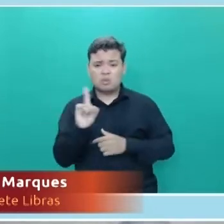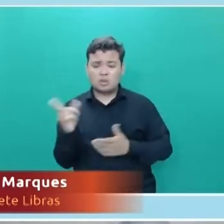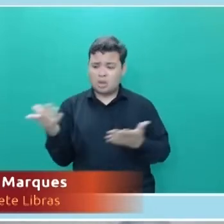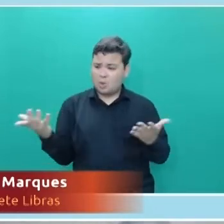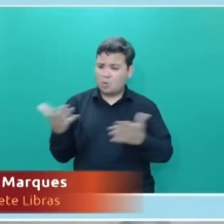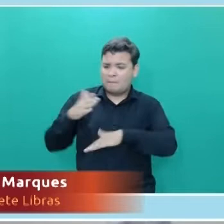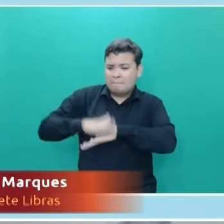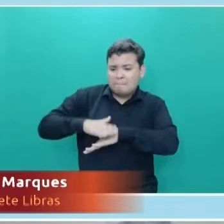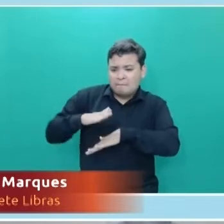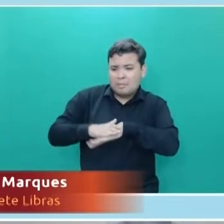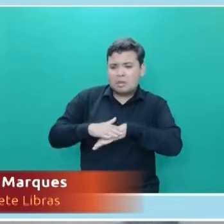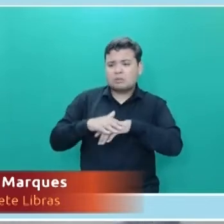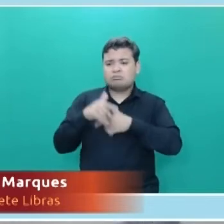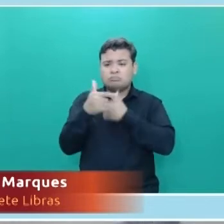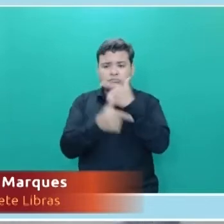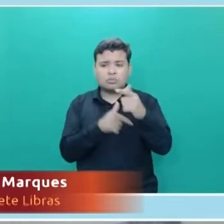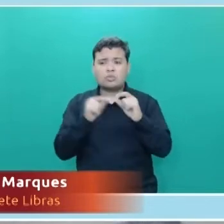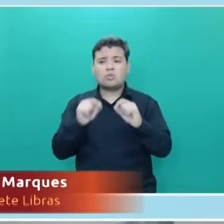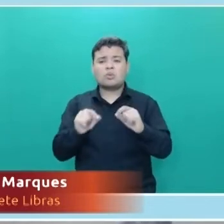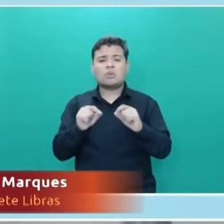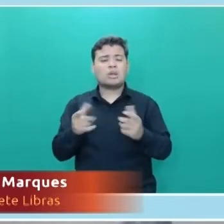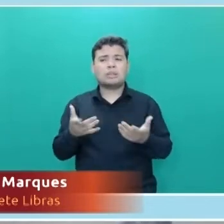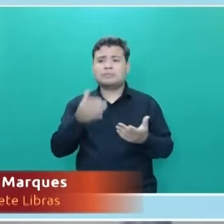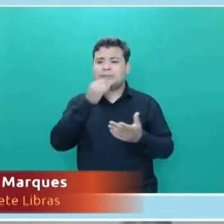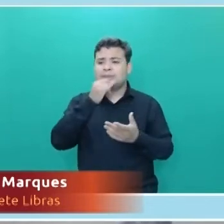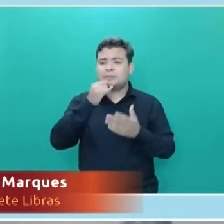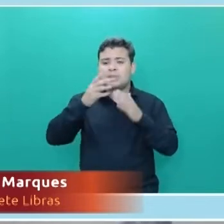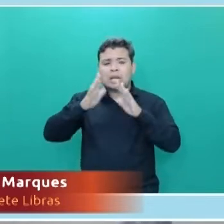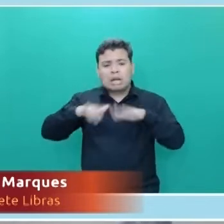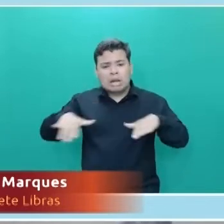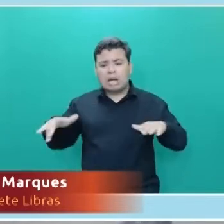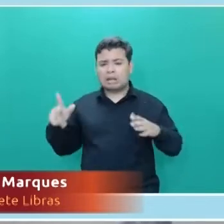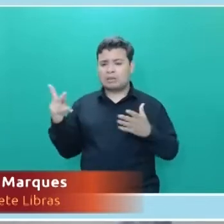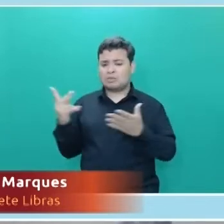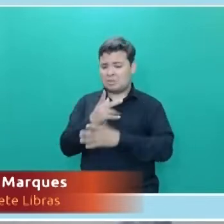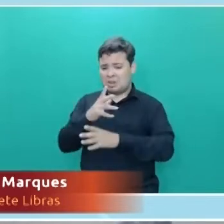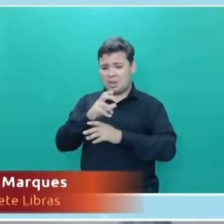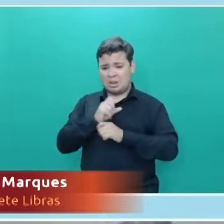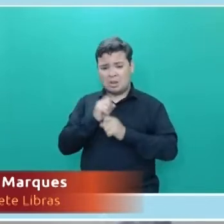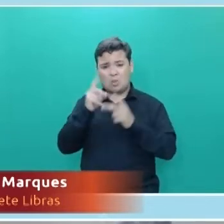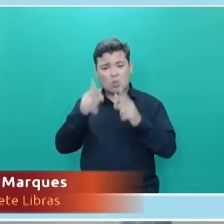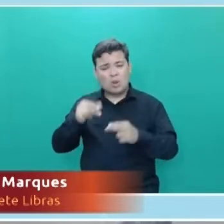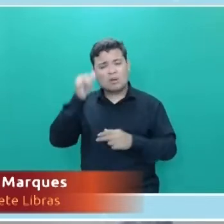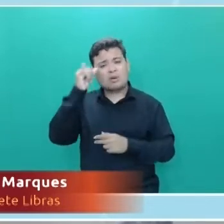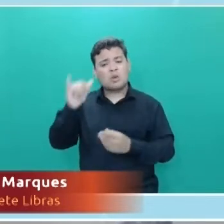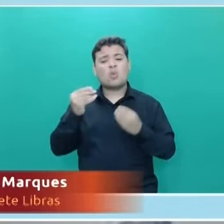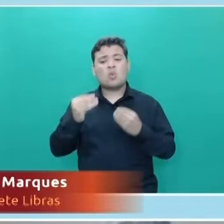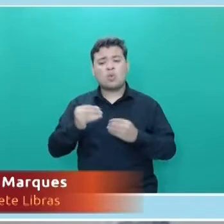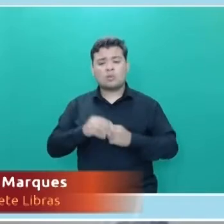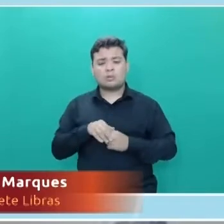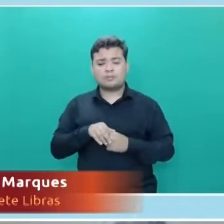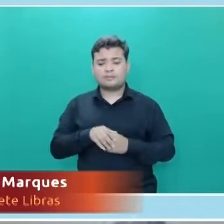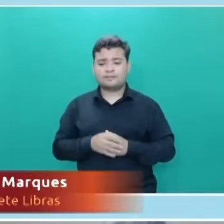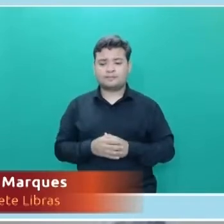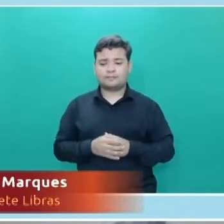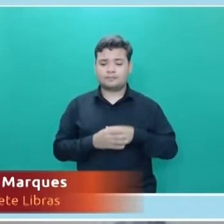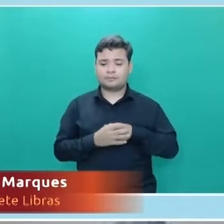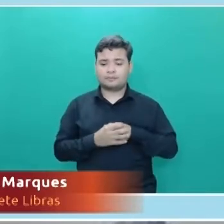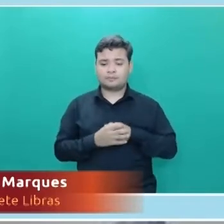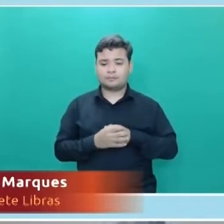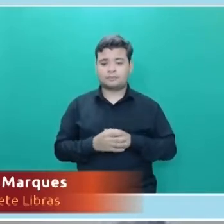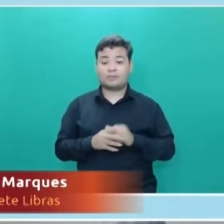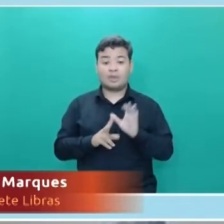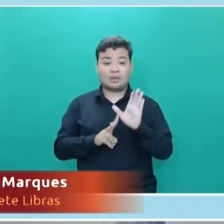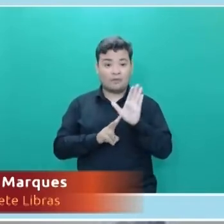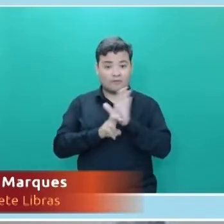né, que outras crianças tenham o mesmo diagnóstico? O vírus, né, ele nunca deixou de